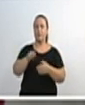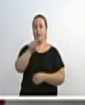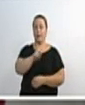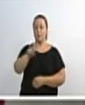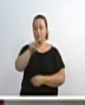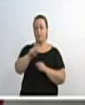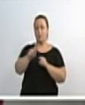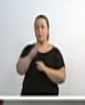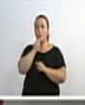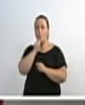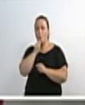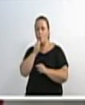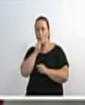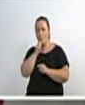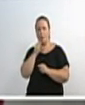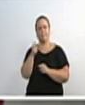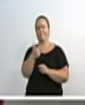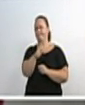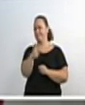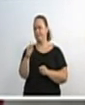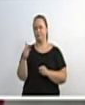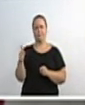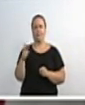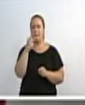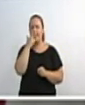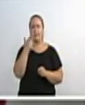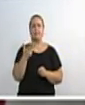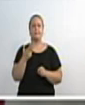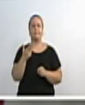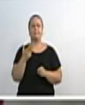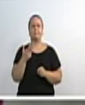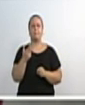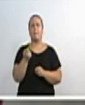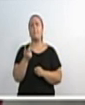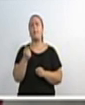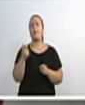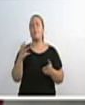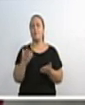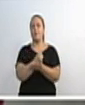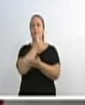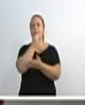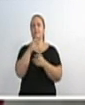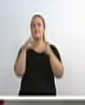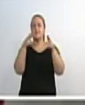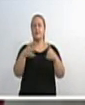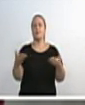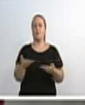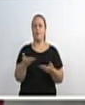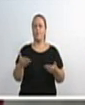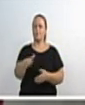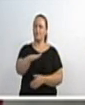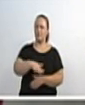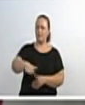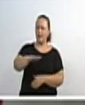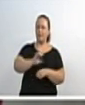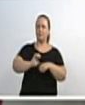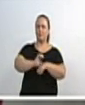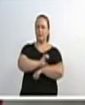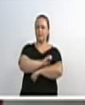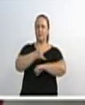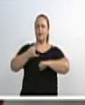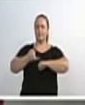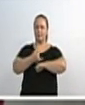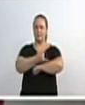teríamos praticamente nenhuma das conquistas que lá hoje temos, tanto na área da educação, da infraestrutura, da saúde,